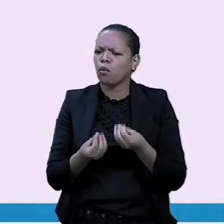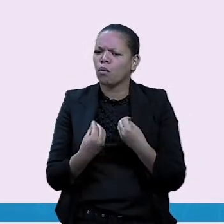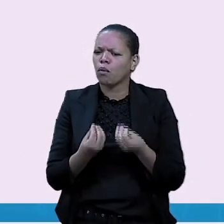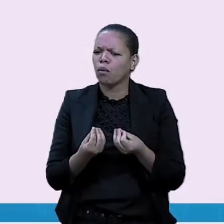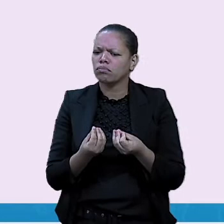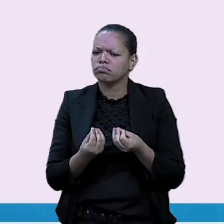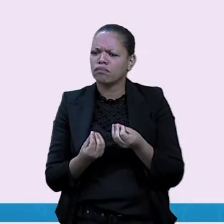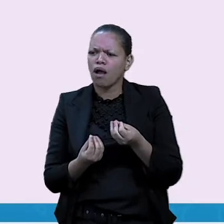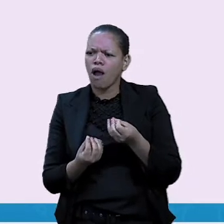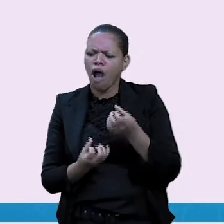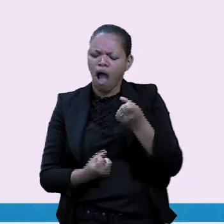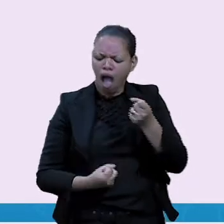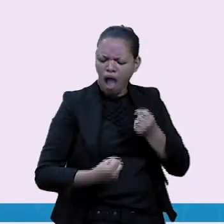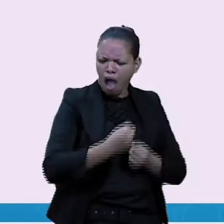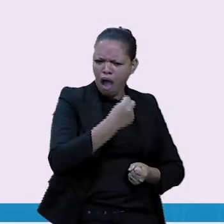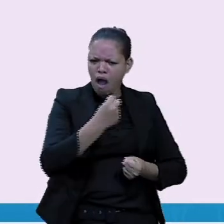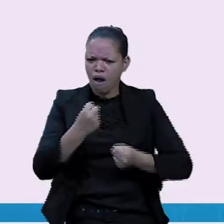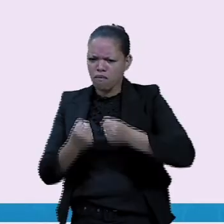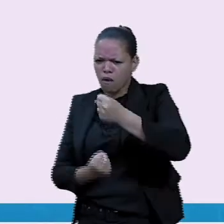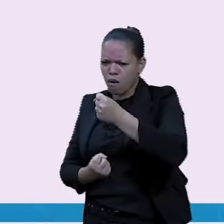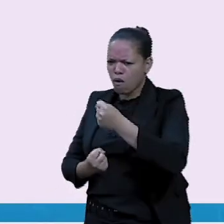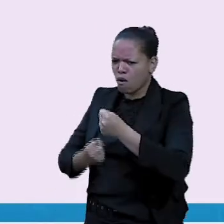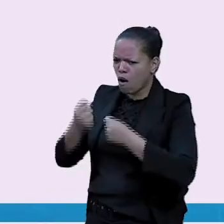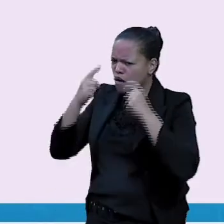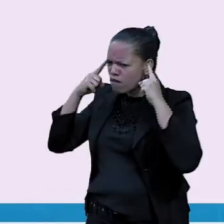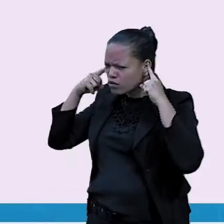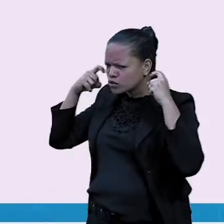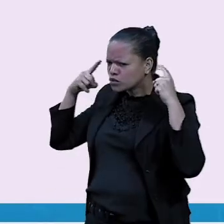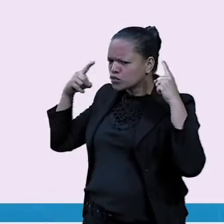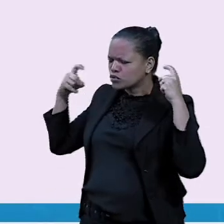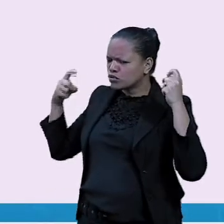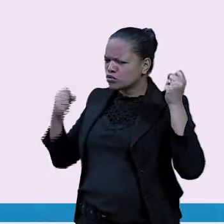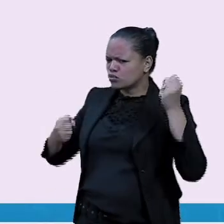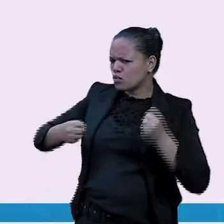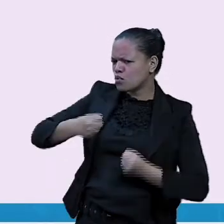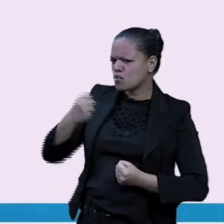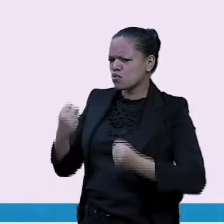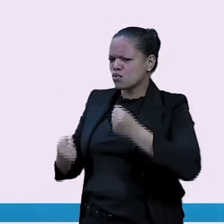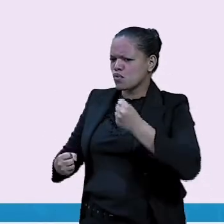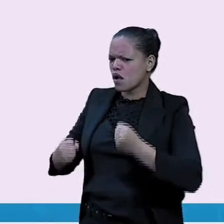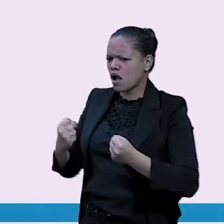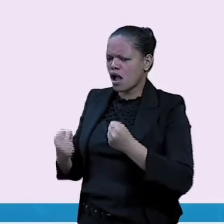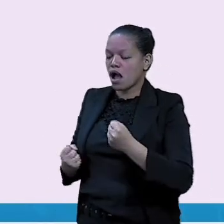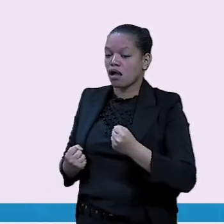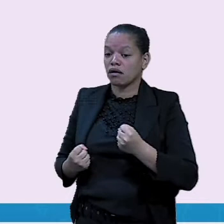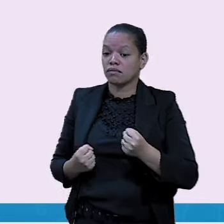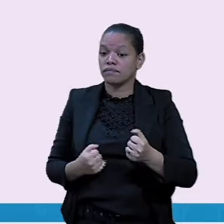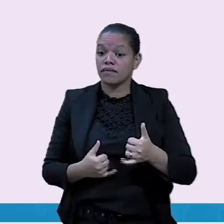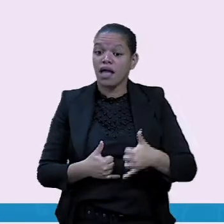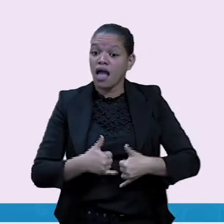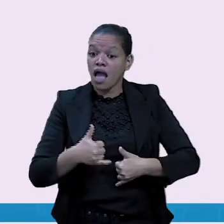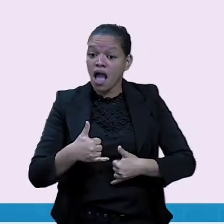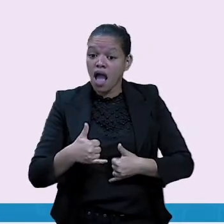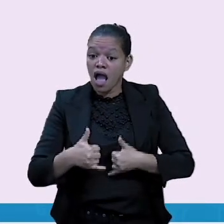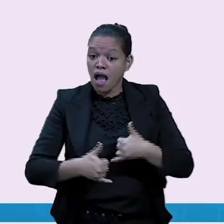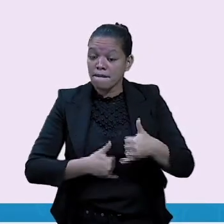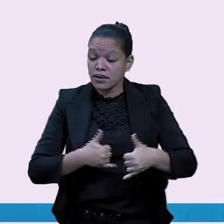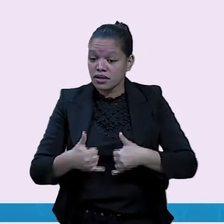Brum, brum, brum. É ou não é? Brum, faz o barulho. As meninas, deixa eu dar um outro